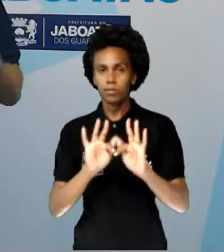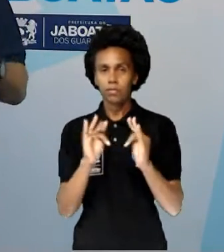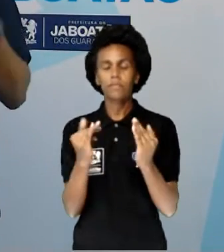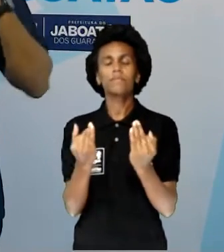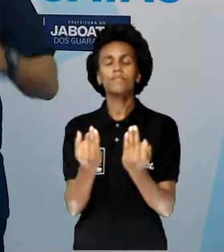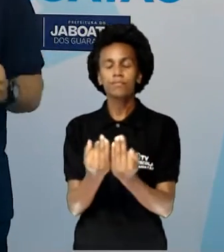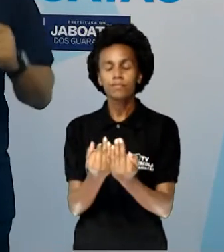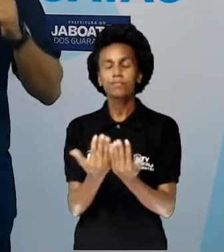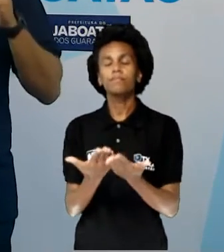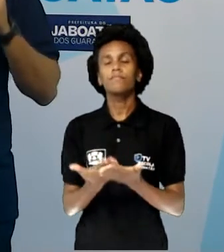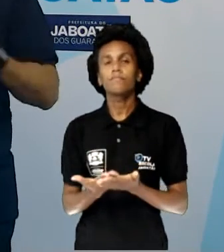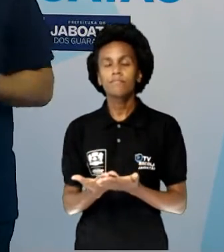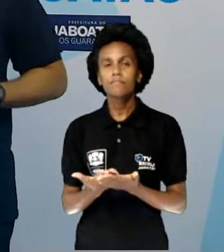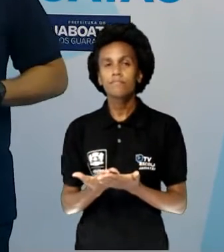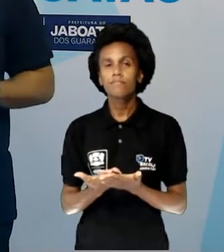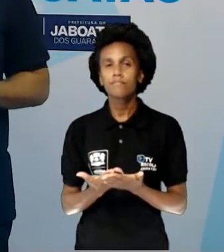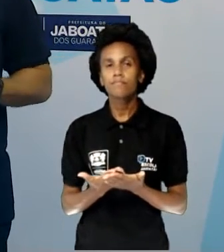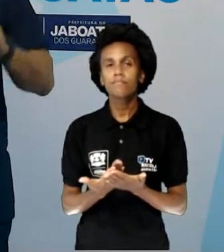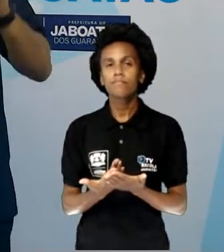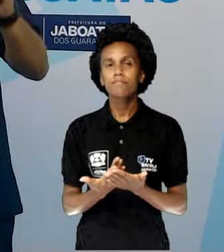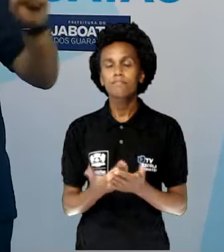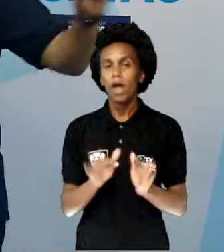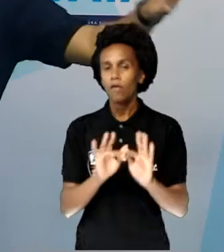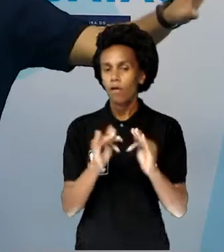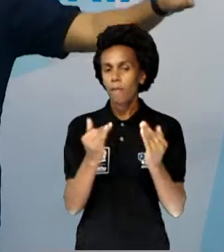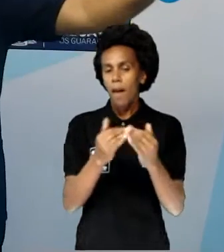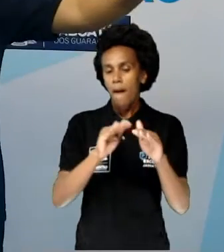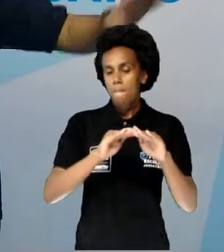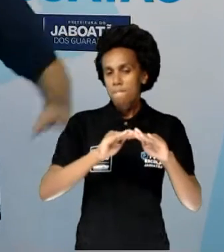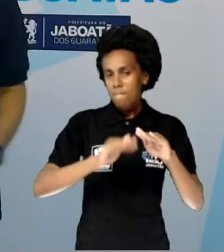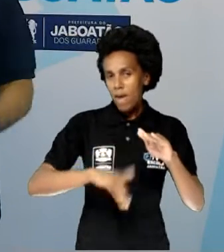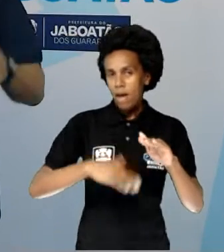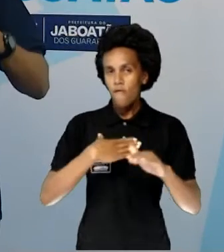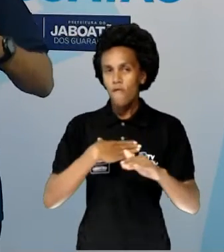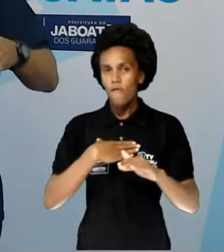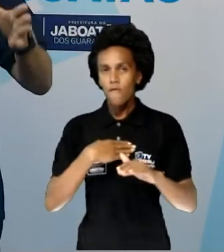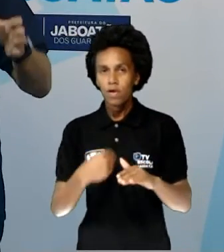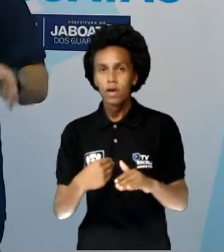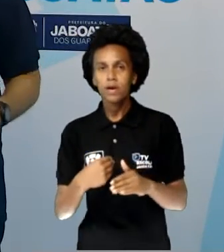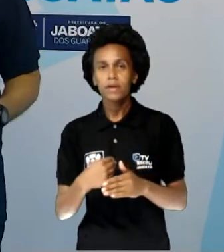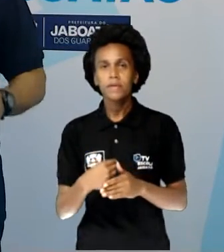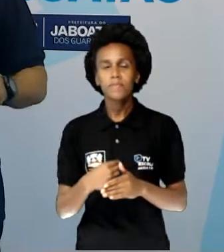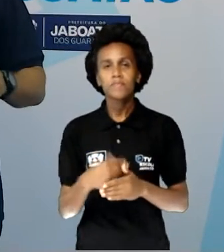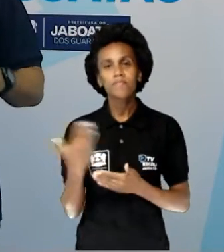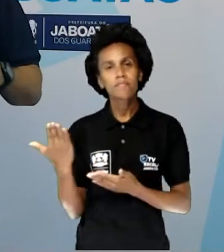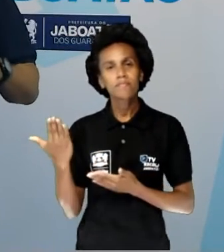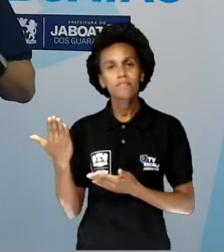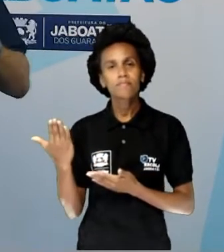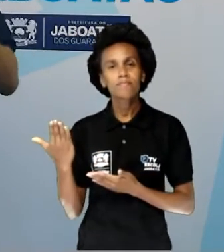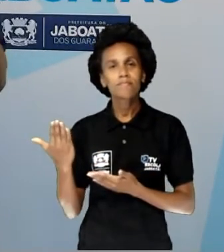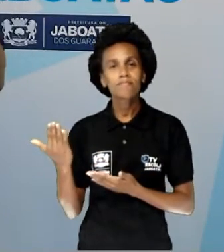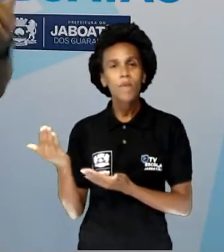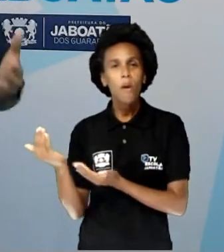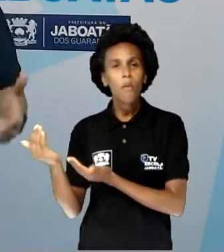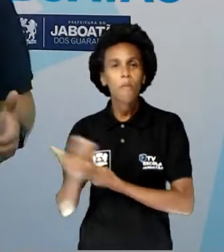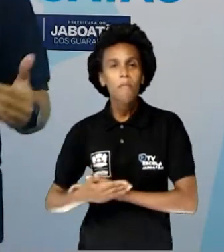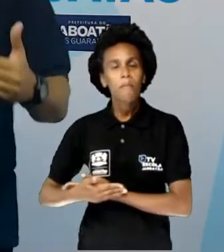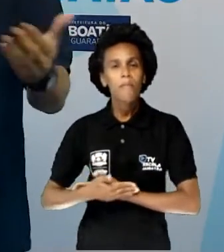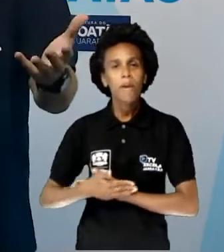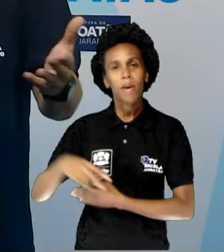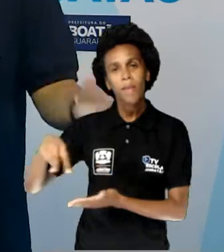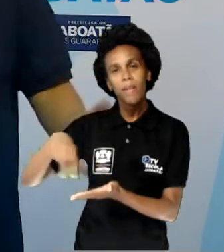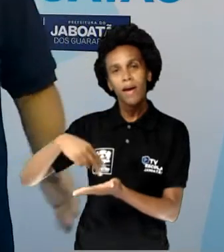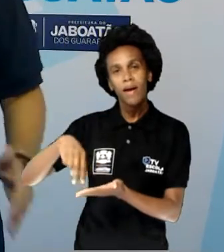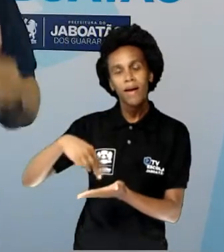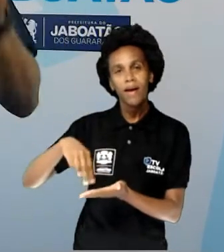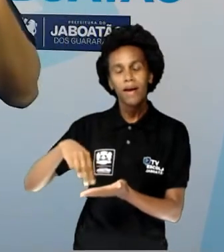tenham cada vez menos filho. Olha esse bebezinho dançando aí, ele para mostrar que essa taxa de fecundidade, que é o